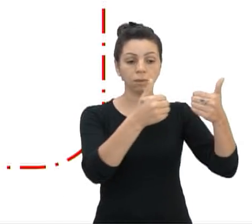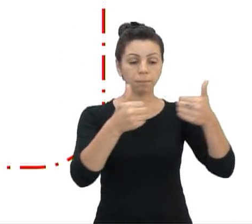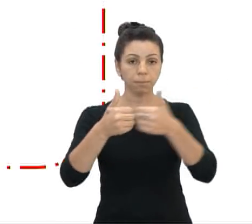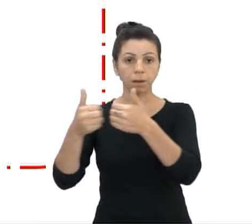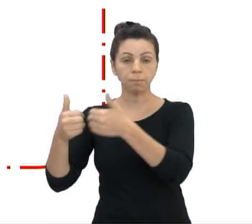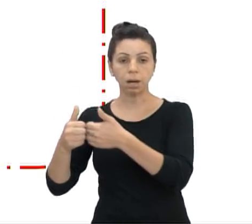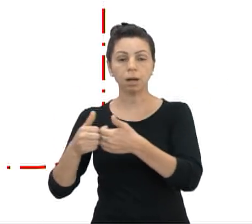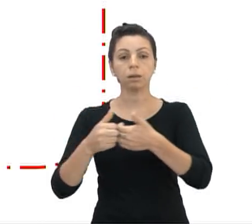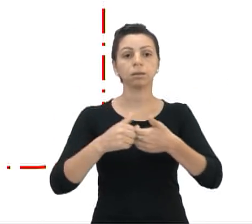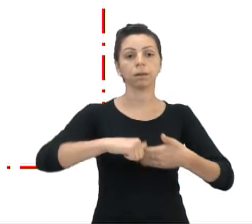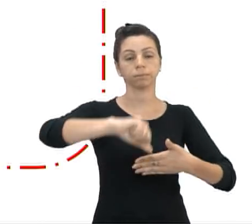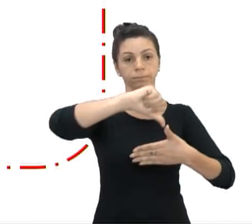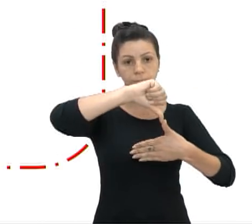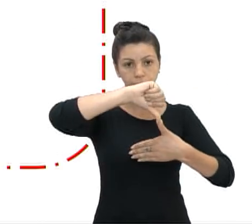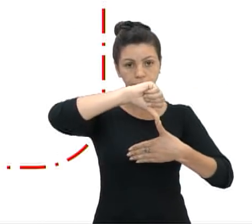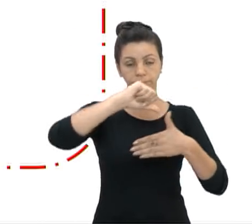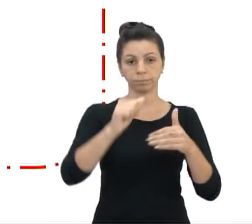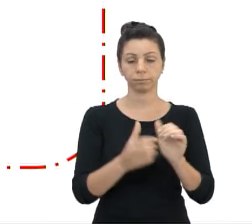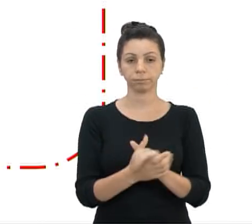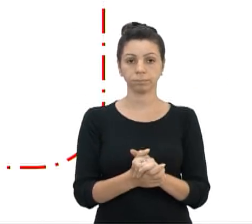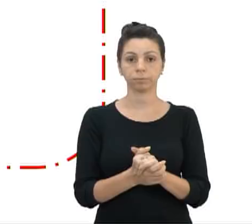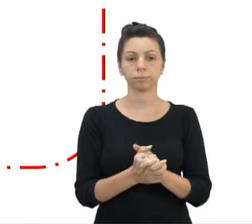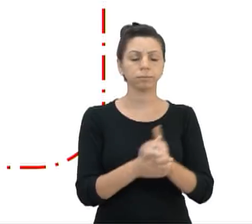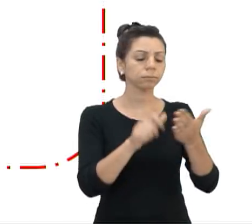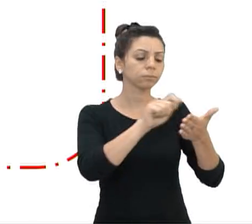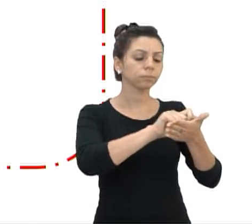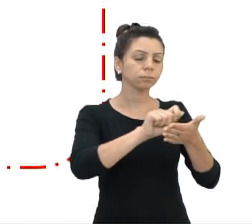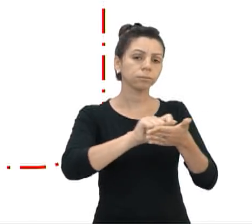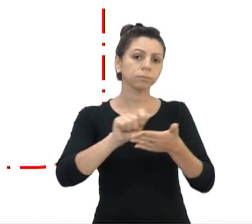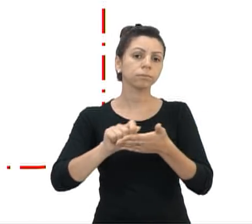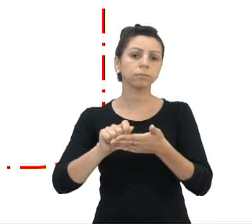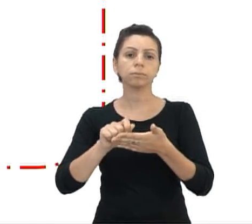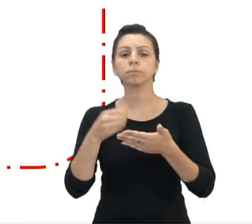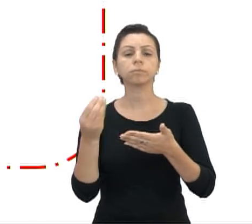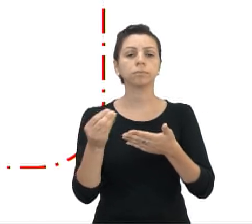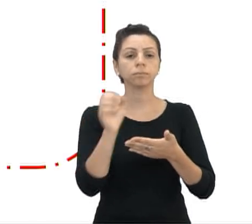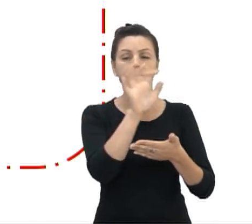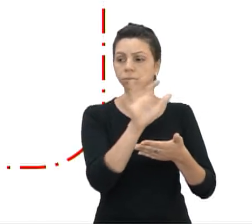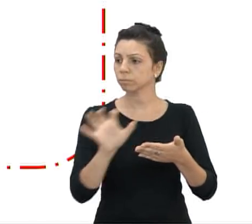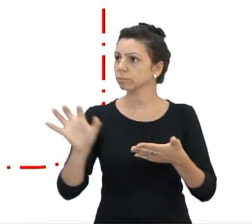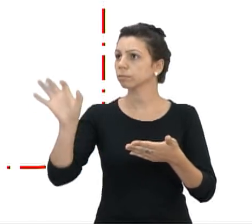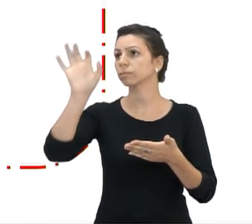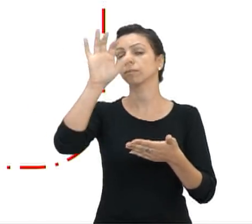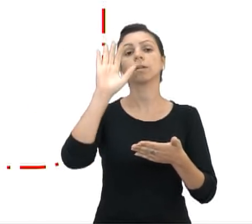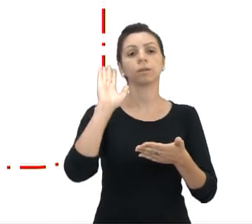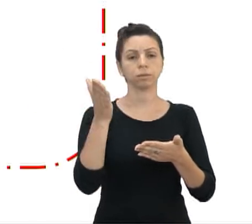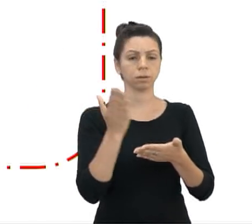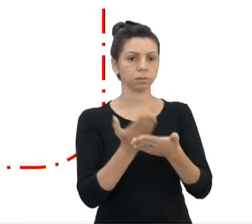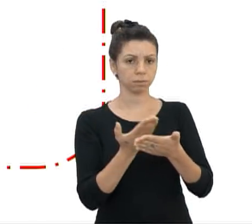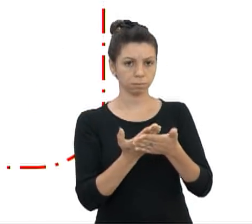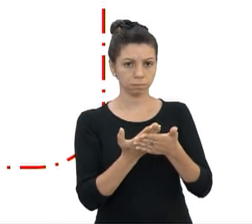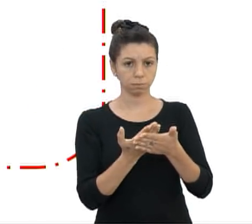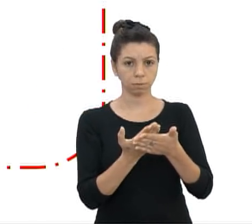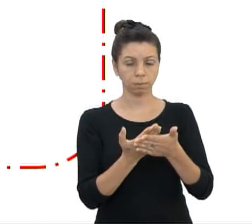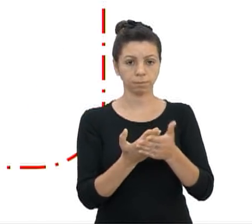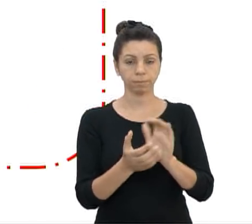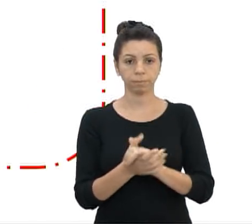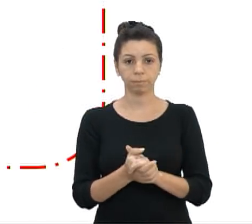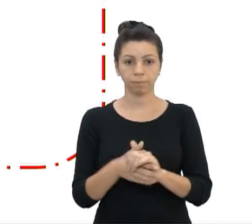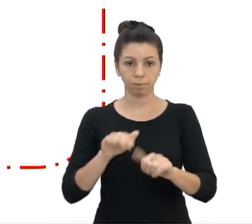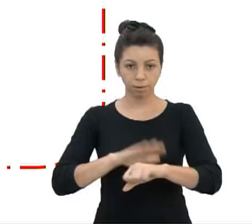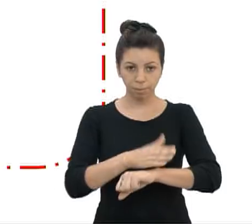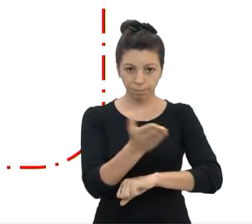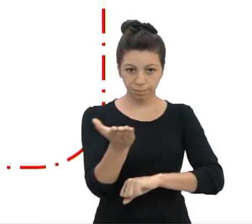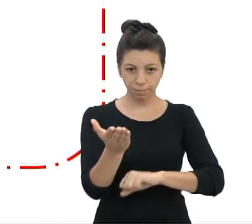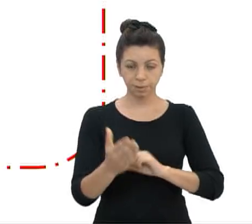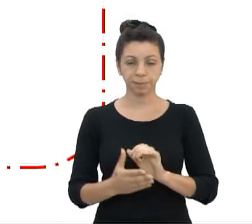do Sul. Então você vai descrever ali um pouco das regiões que nós já vimos aqui durante a aula de hoje. Vai lá!